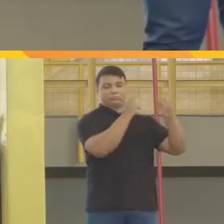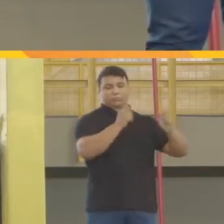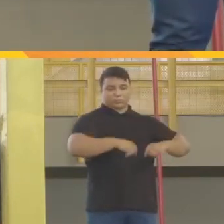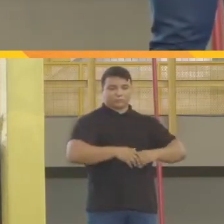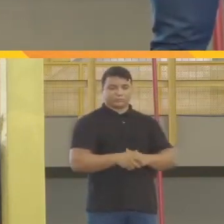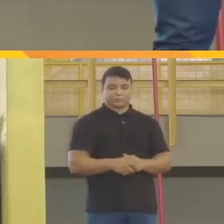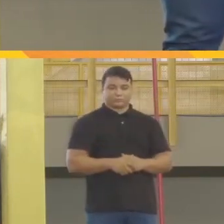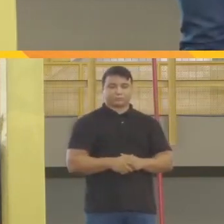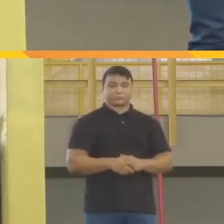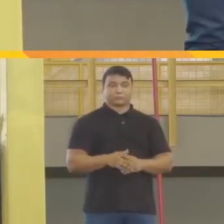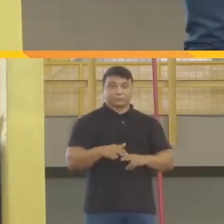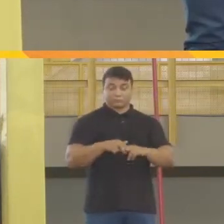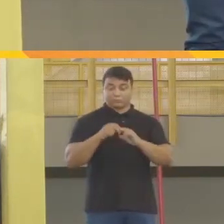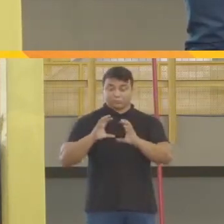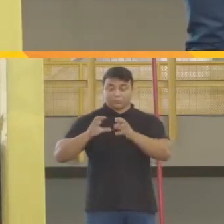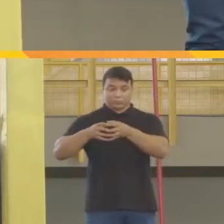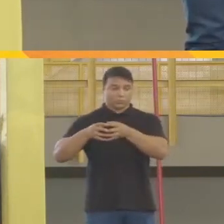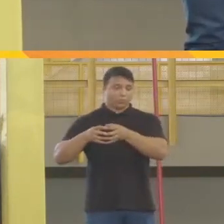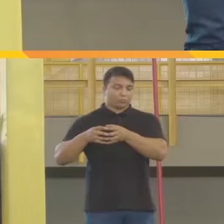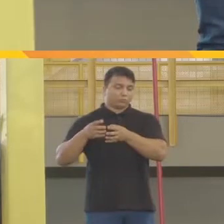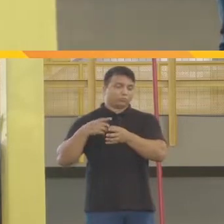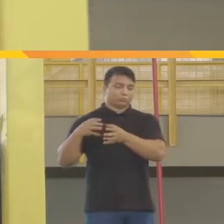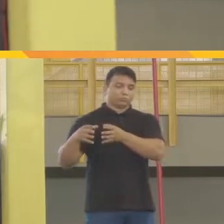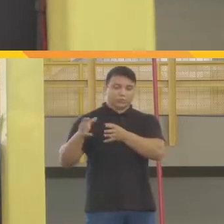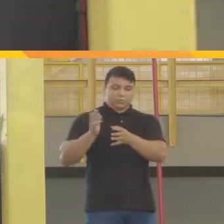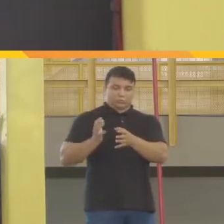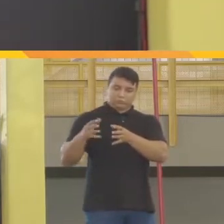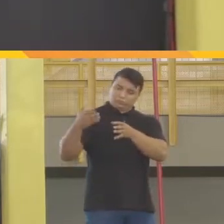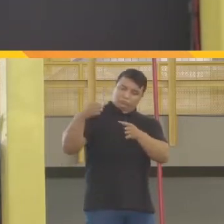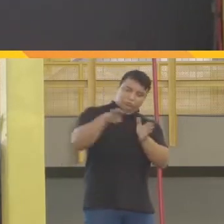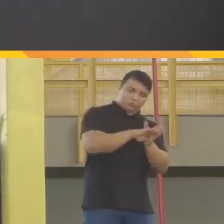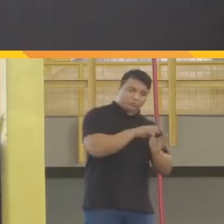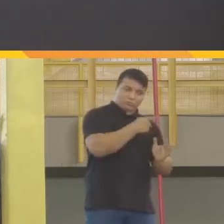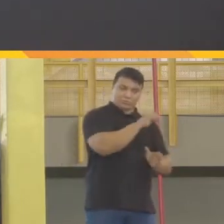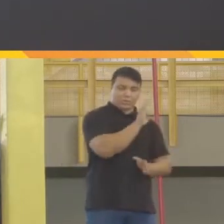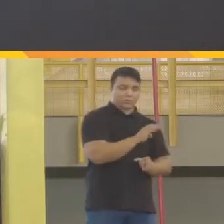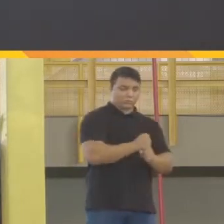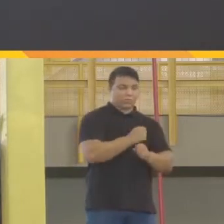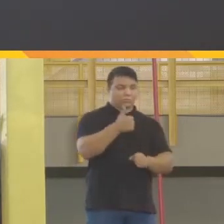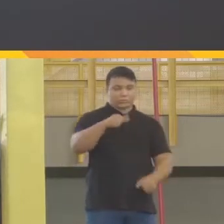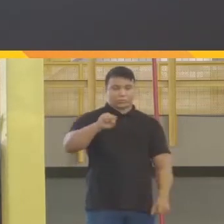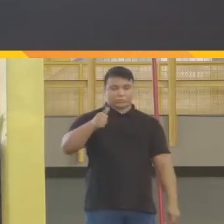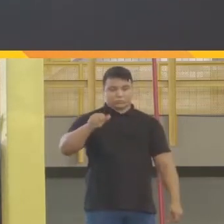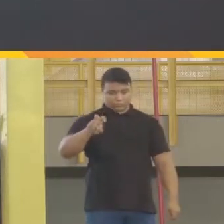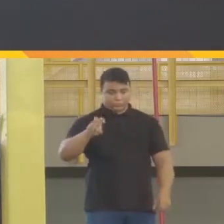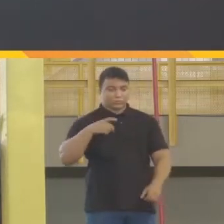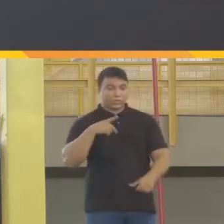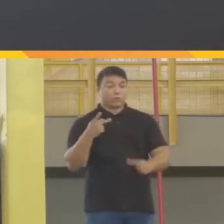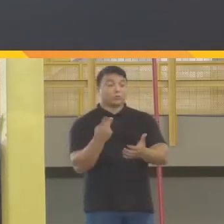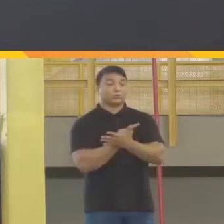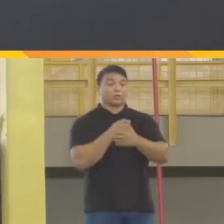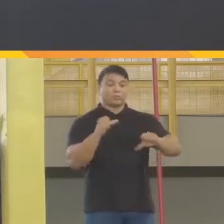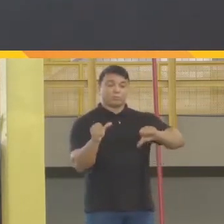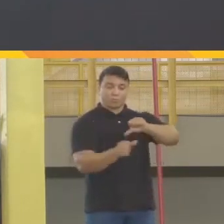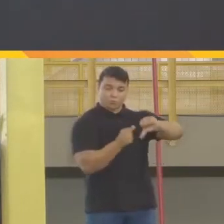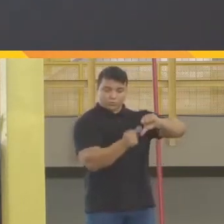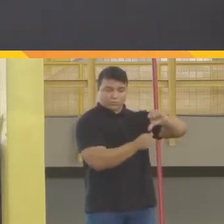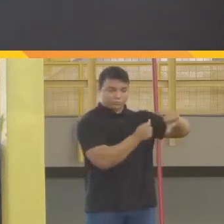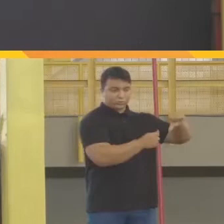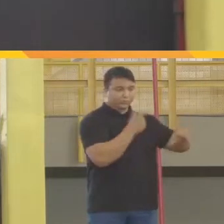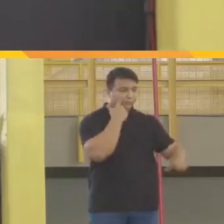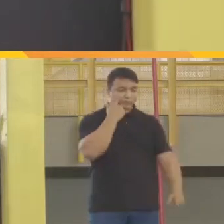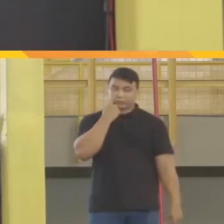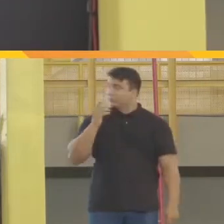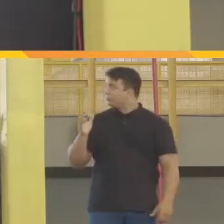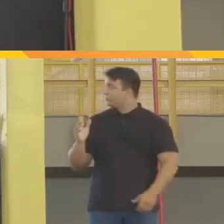aí, a vinda dessa corte para cá, ela vai implementar uma série de mudanças. Eis aí,